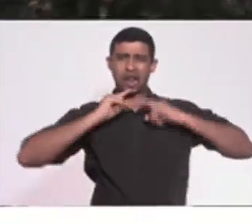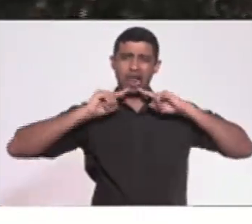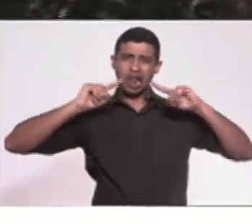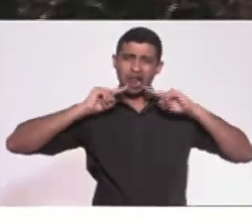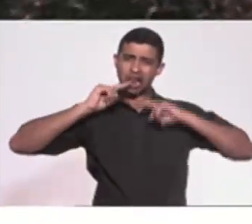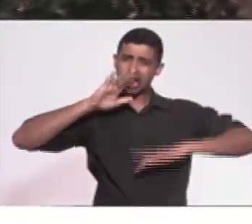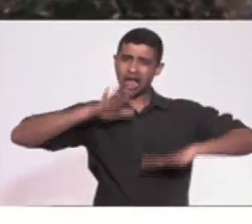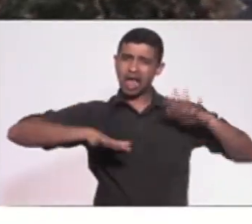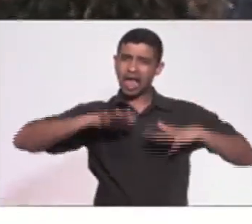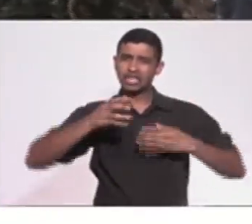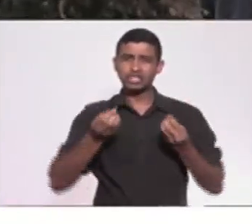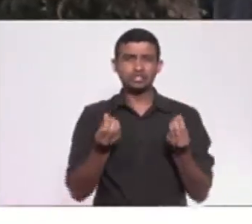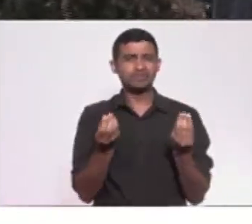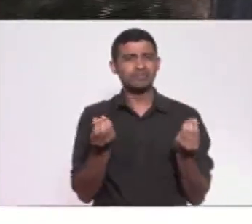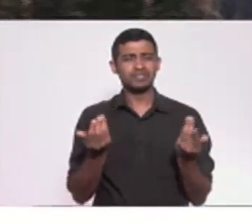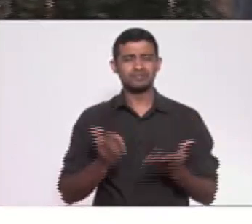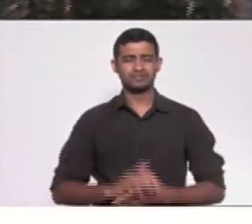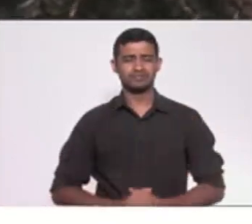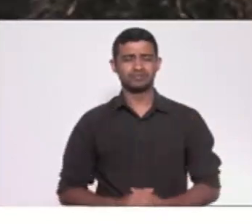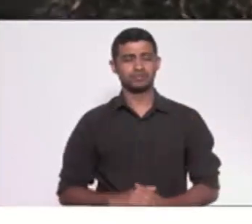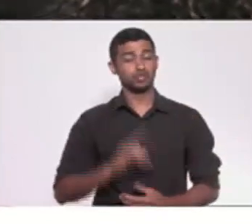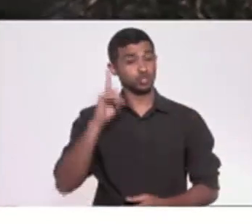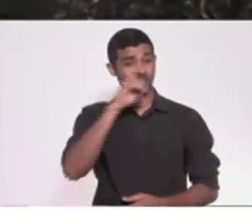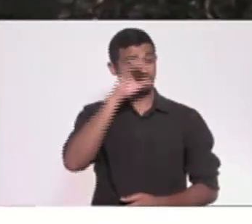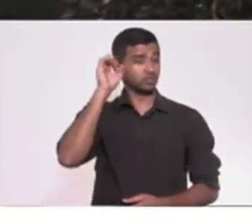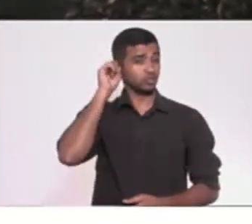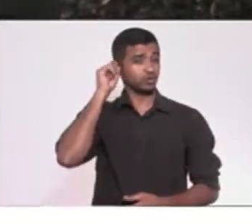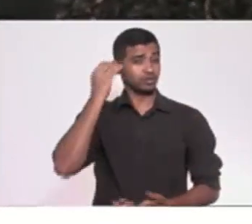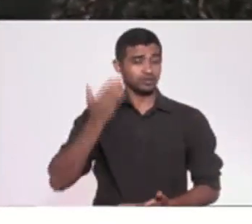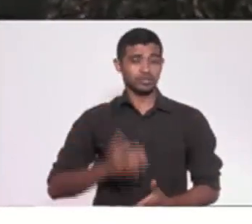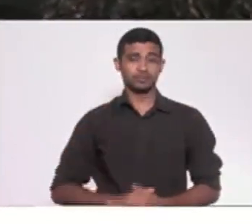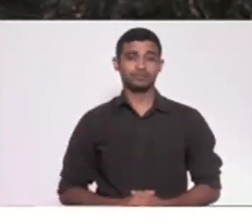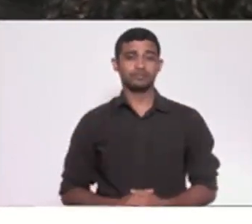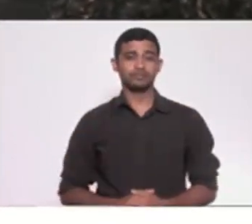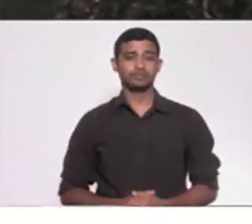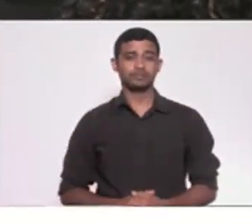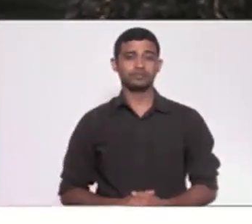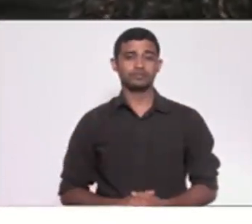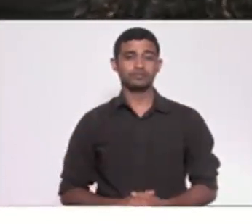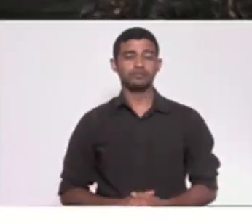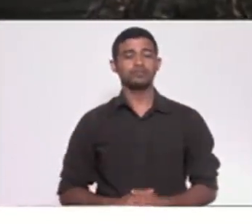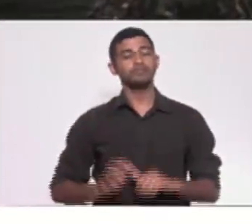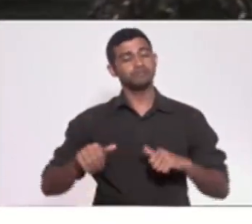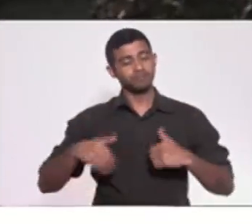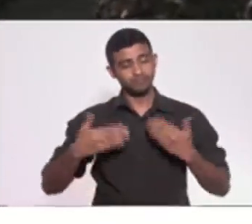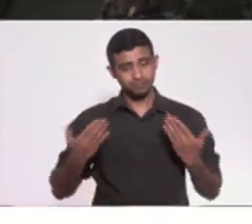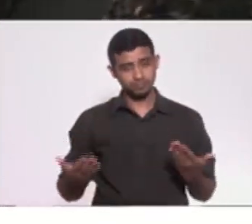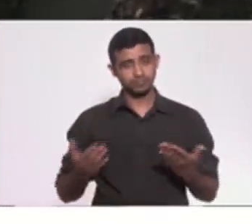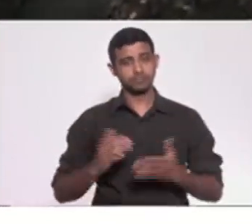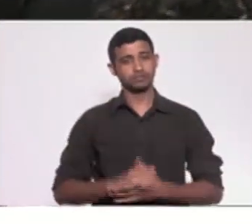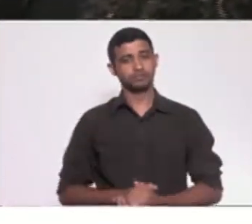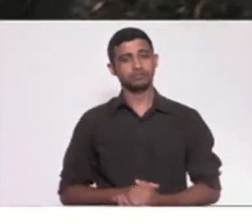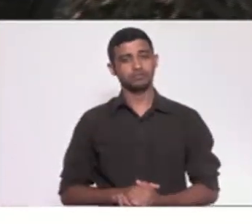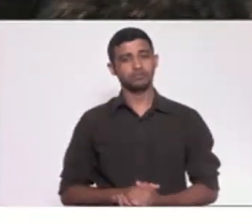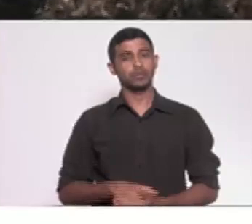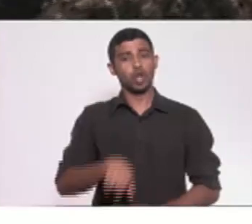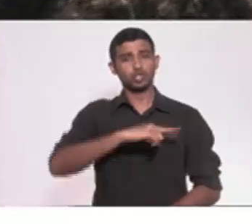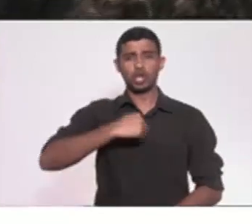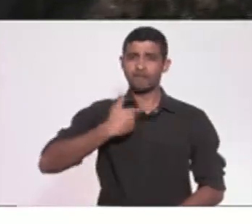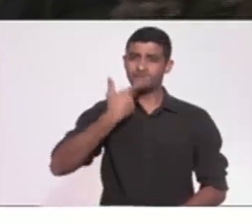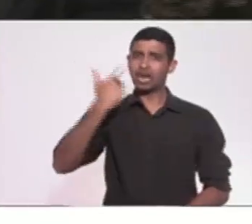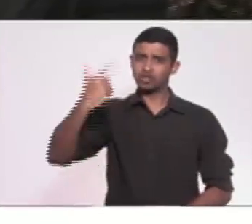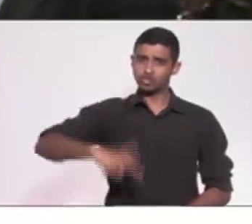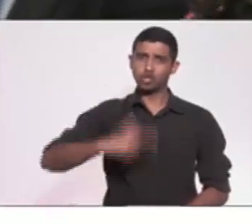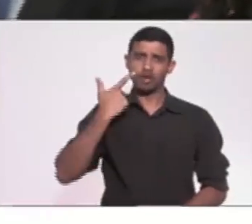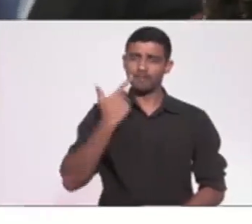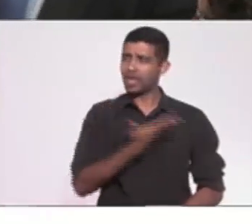vezes sequer chegam ao Conselho de Ética, isso não tem acontecido. Então, a gente reafirma,